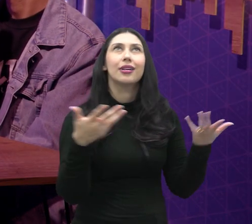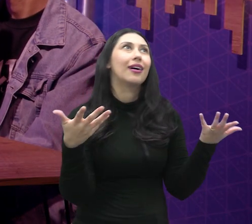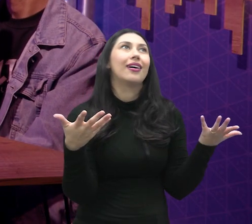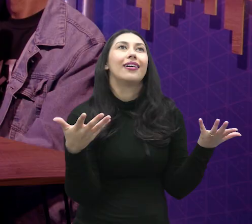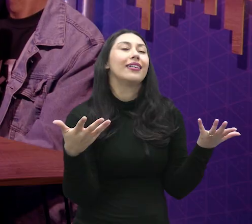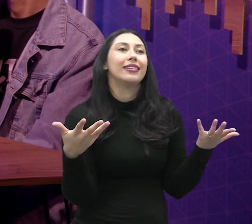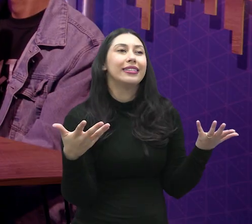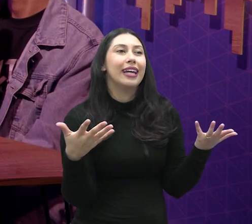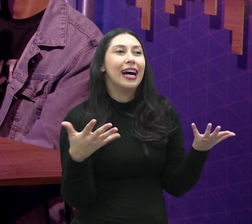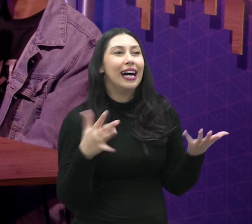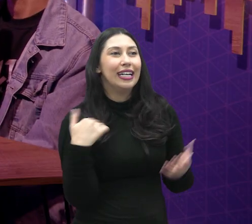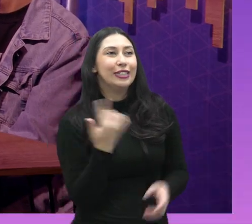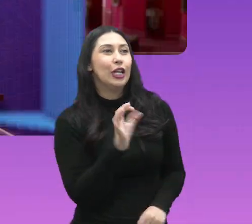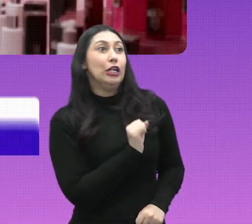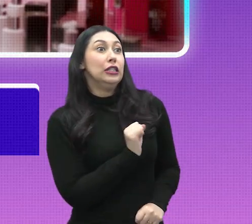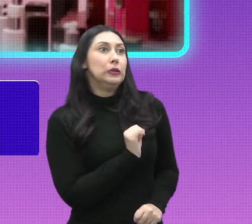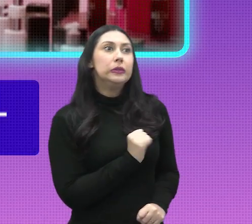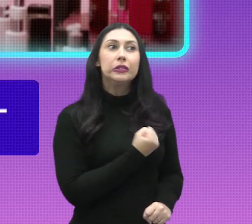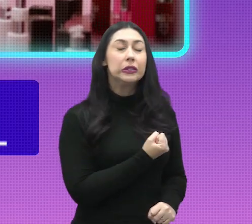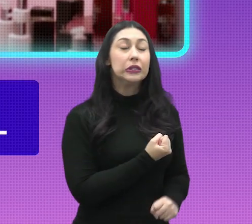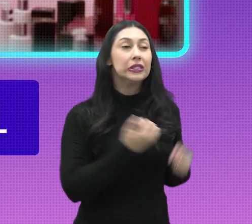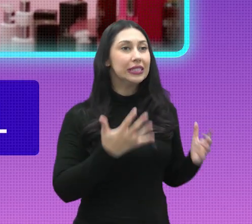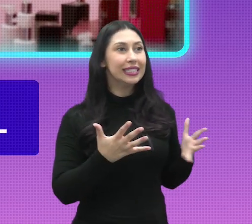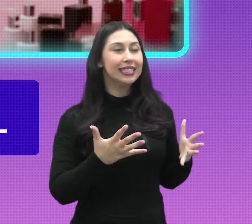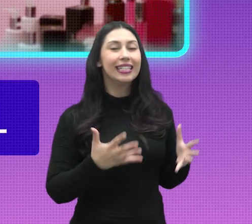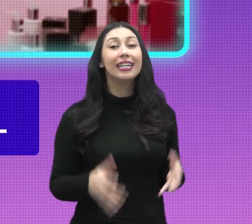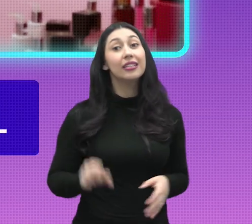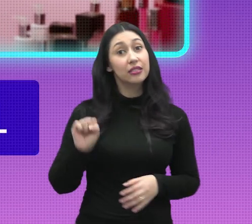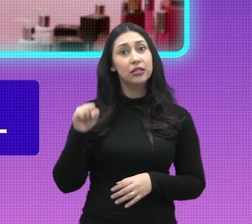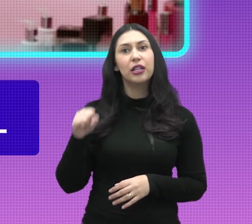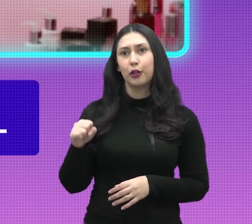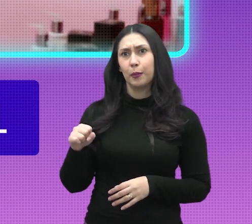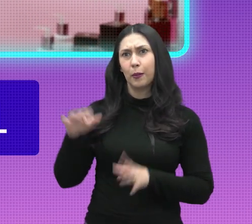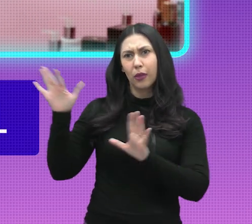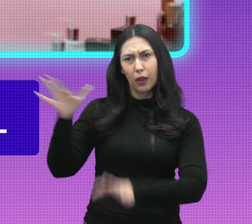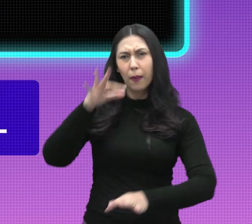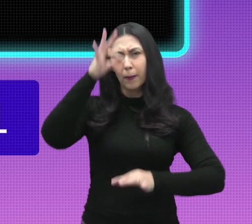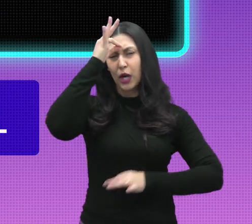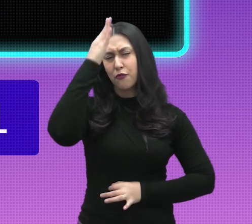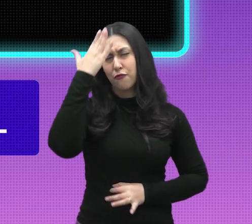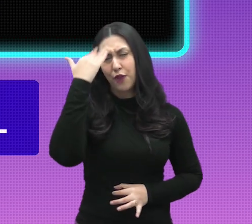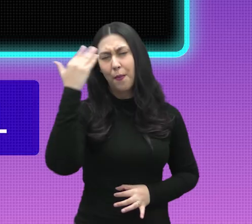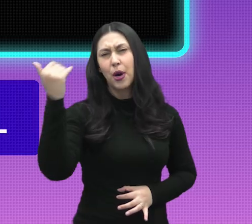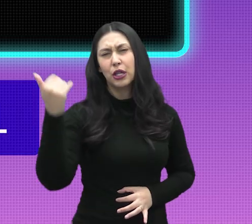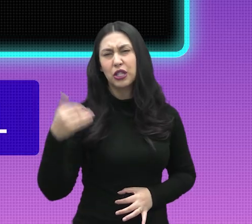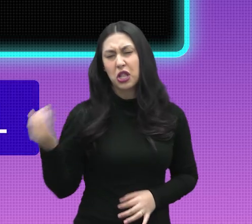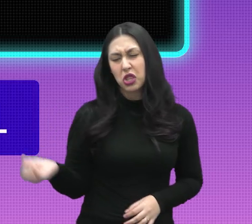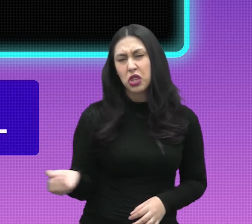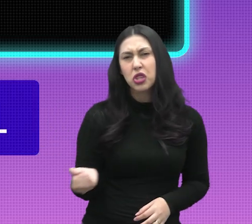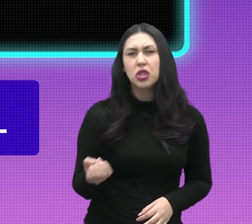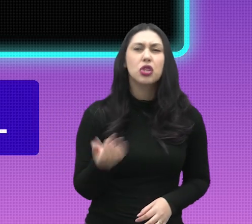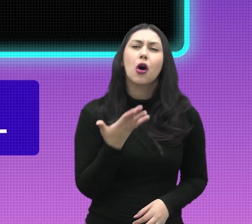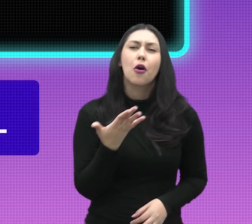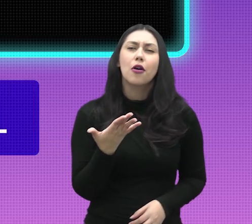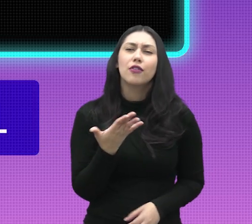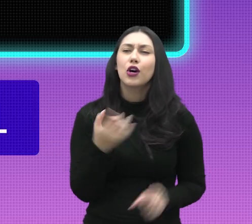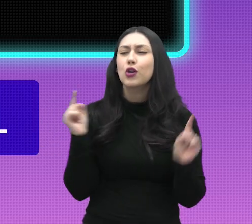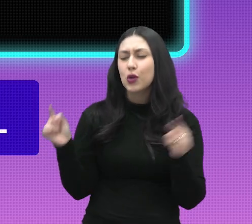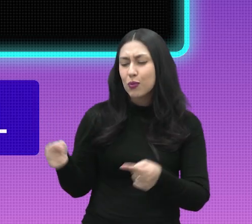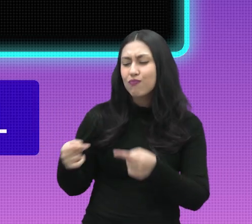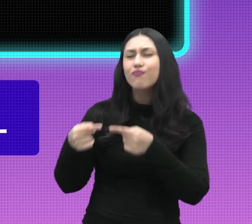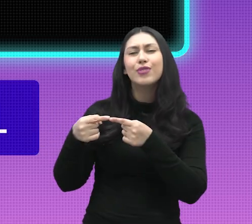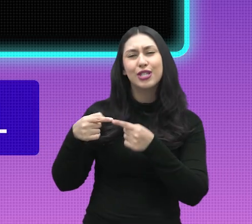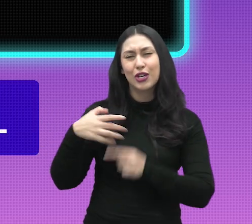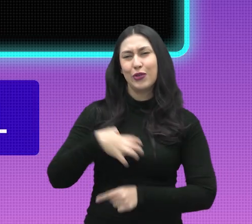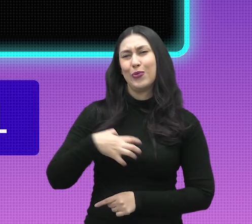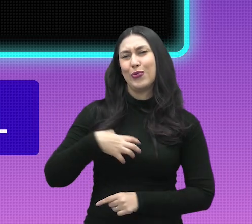entre tapas e beijos a Lola. Sim, eu acho que é um ícone que chegou, ela é muito contemporânea, ela é aquele suco de novela brasileira,